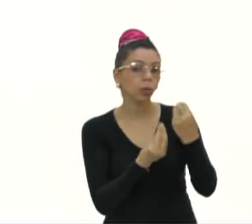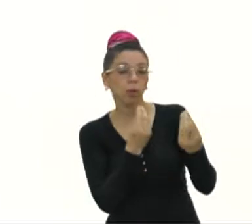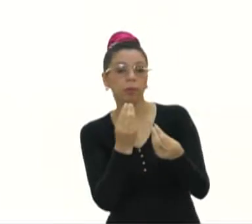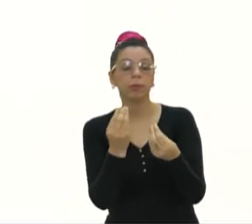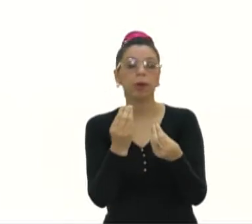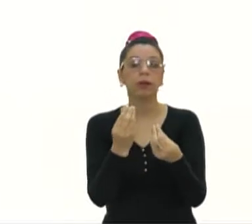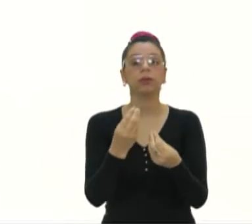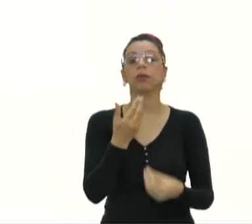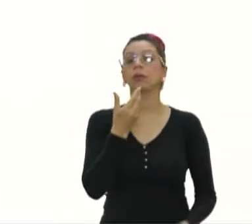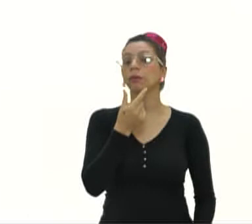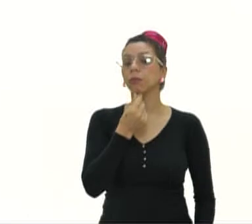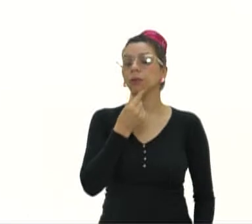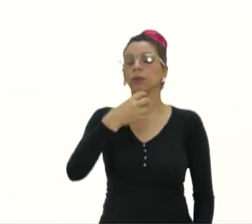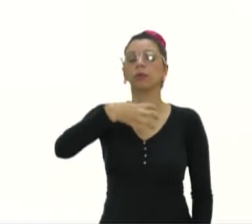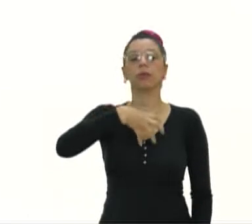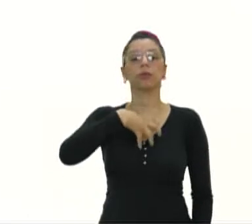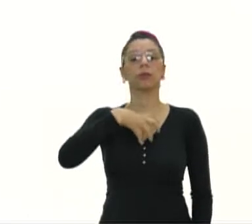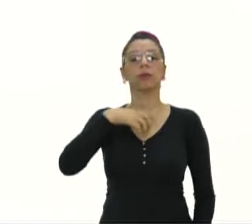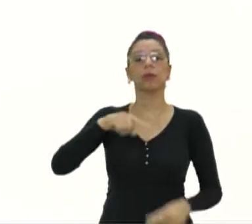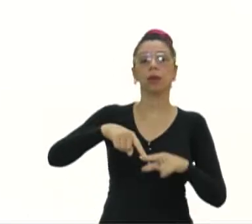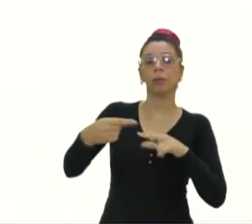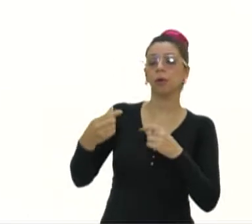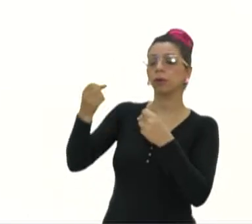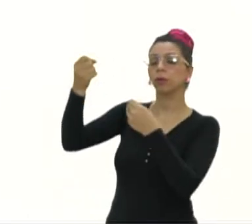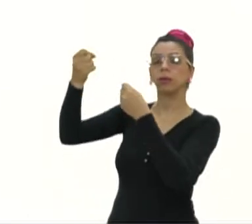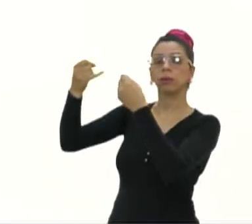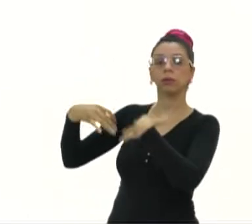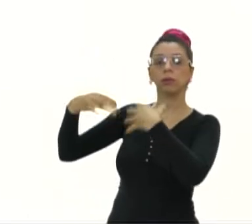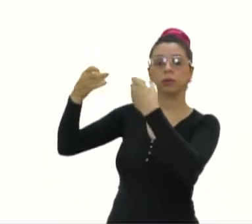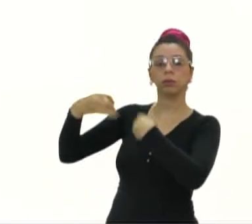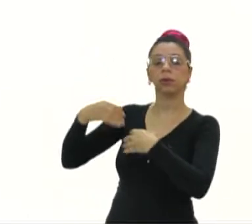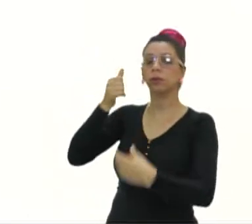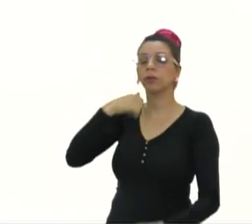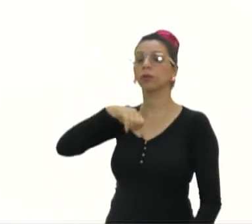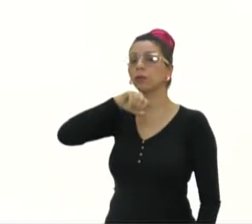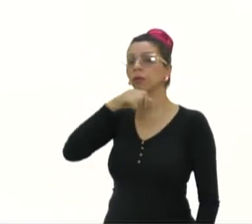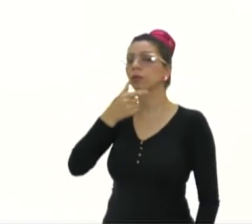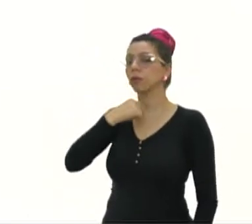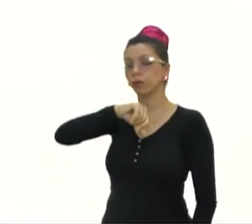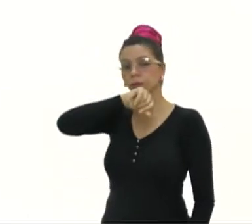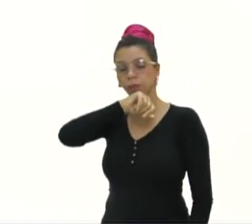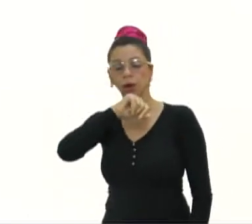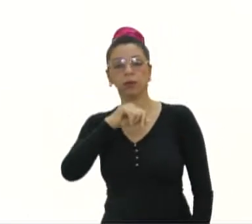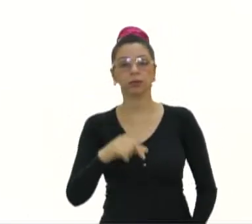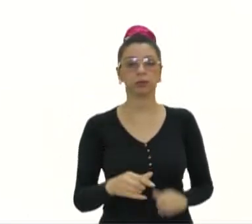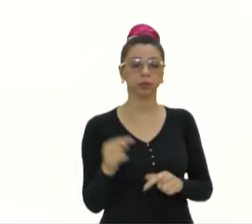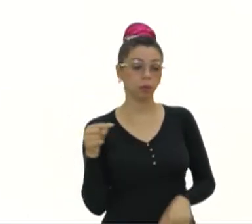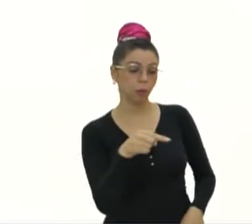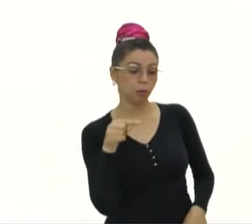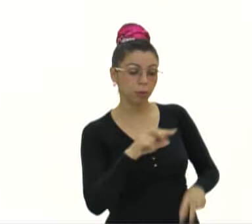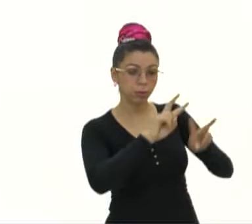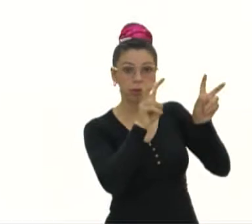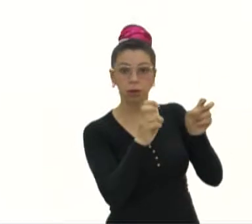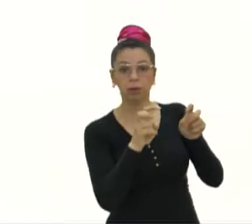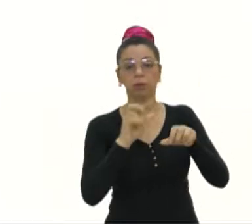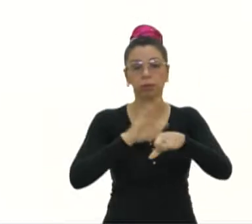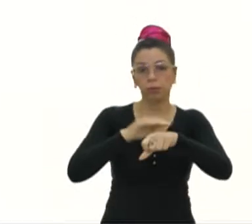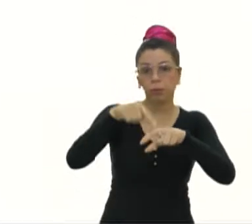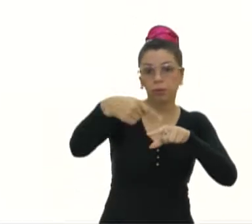se sentiu depois que falou com os pais dele sobre os snow guns? Vou dar um tempinho para vocês responderem e a gente já